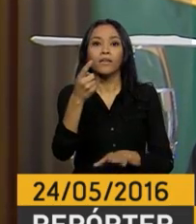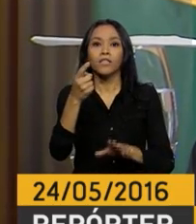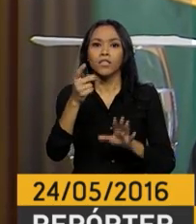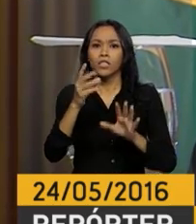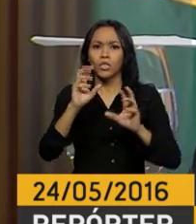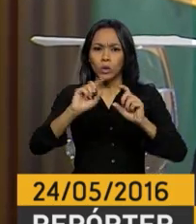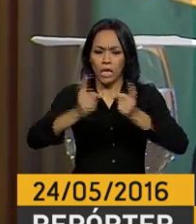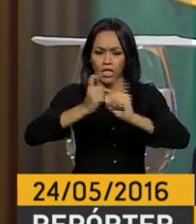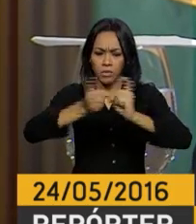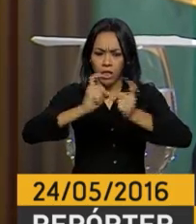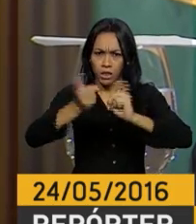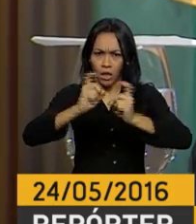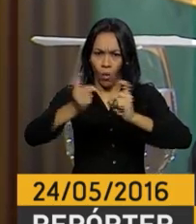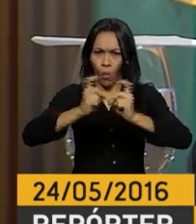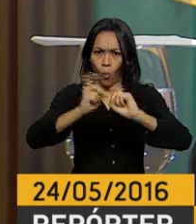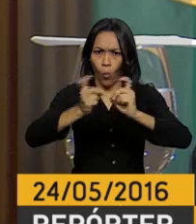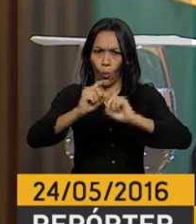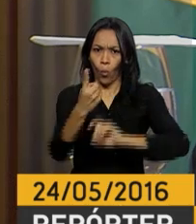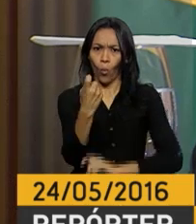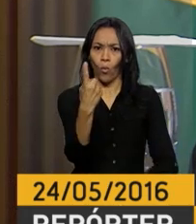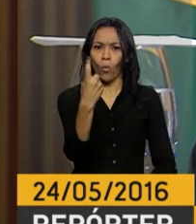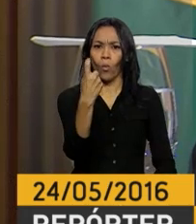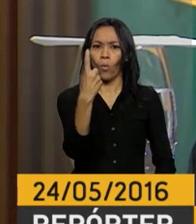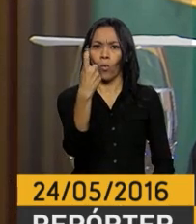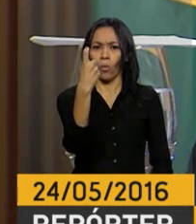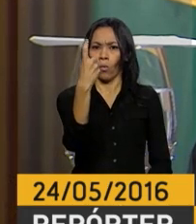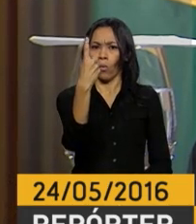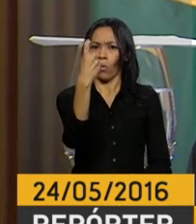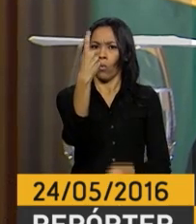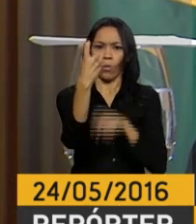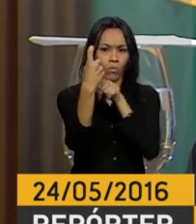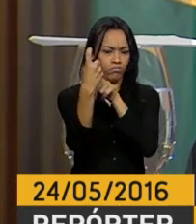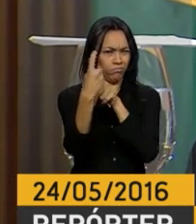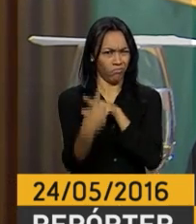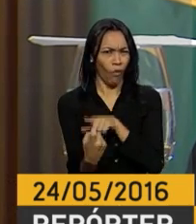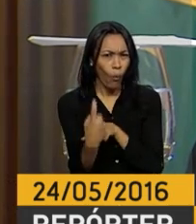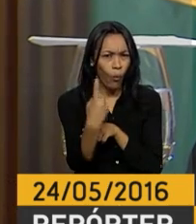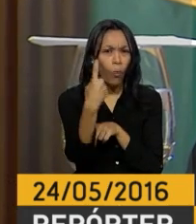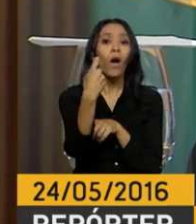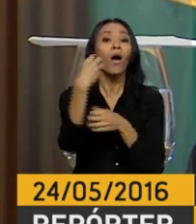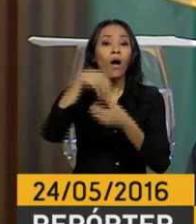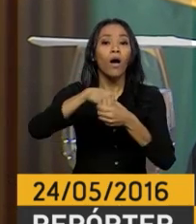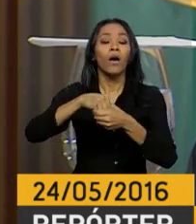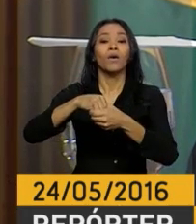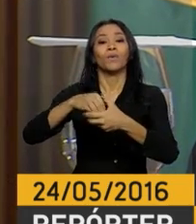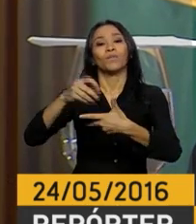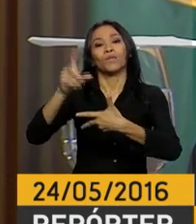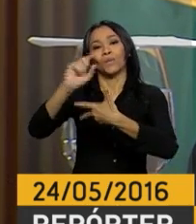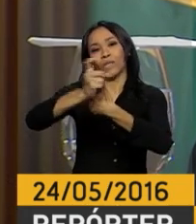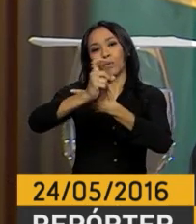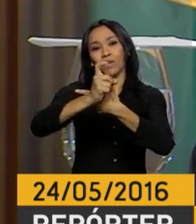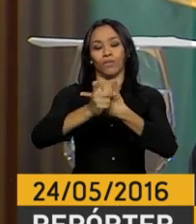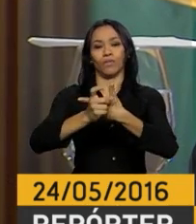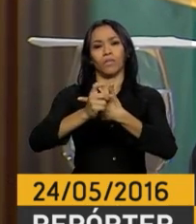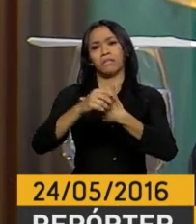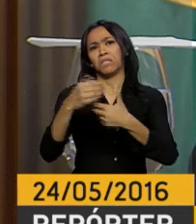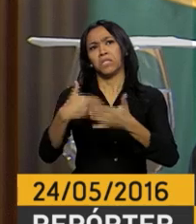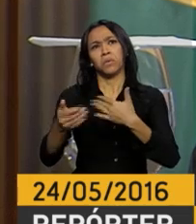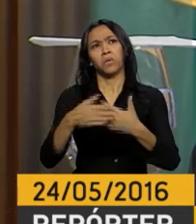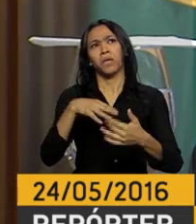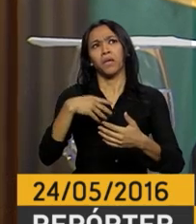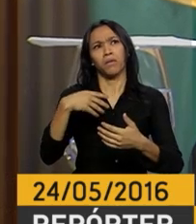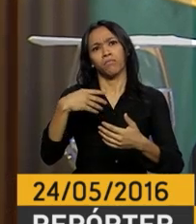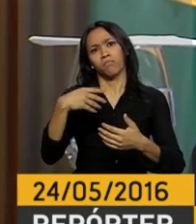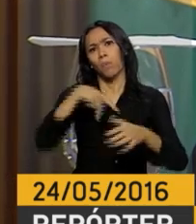administrativa. Tudo estava no Poder Executivo. Num dado momento, a realidade nacional, seja aqui, seja em outros